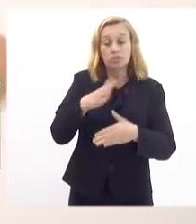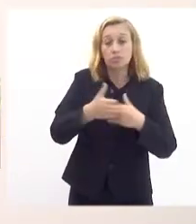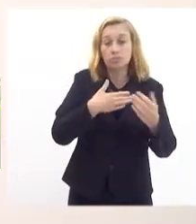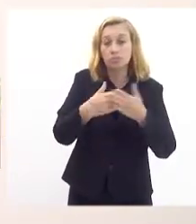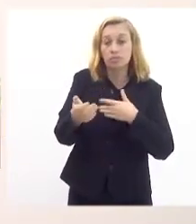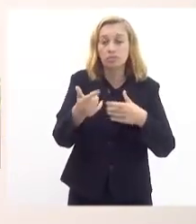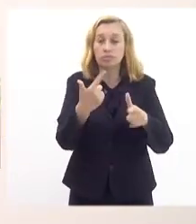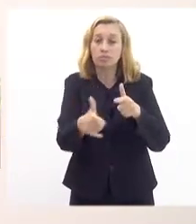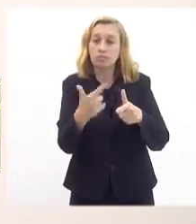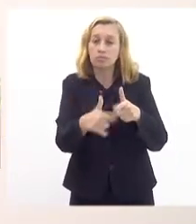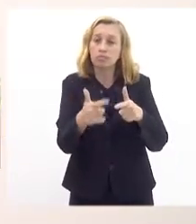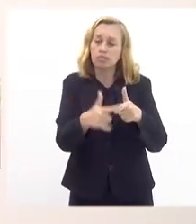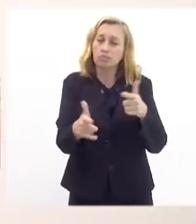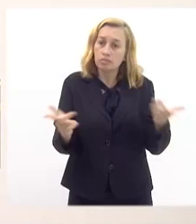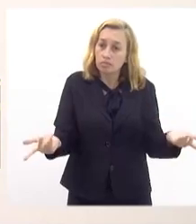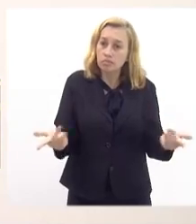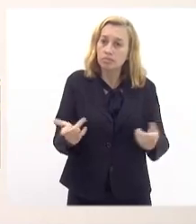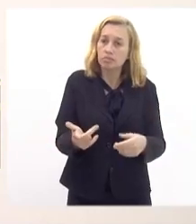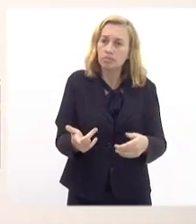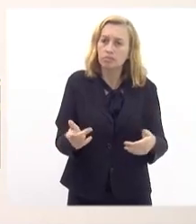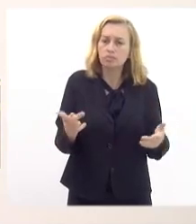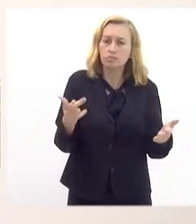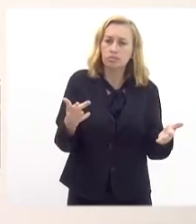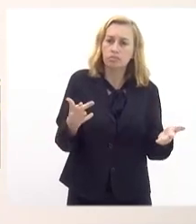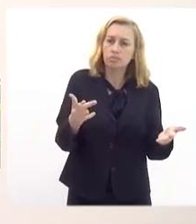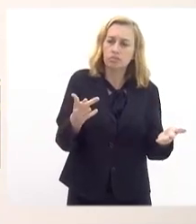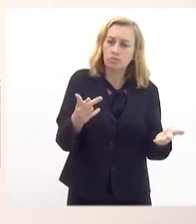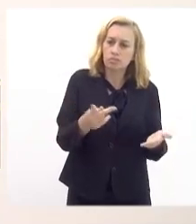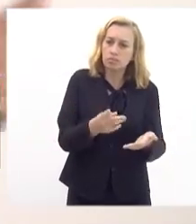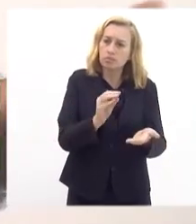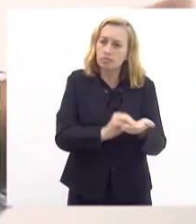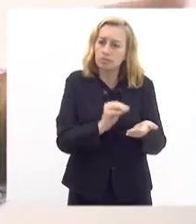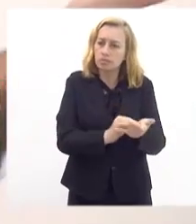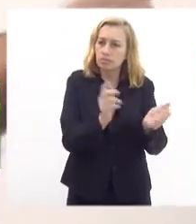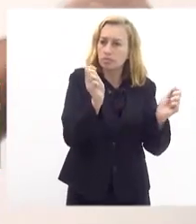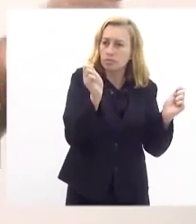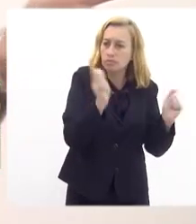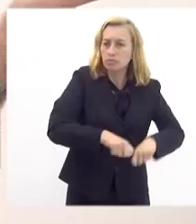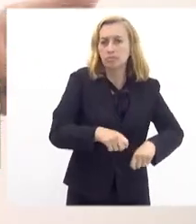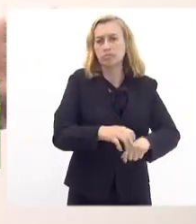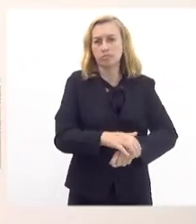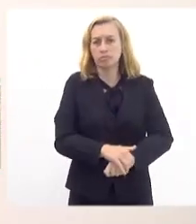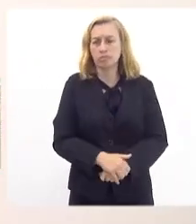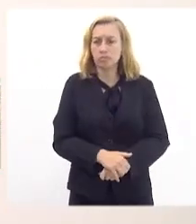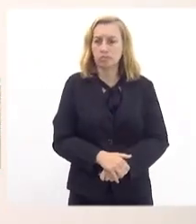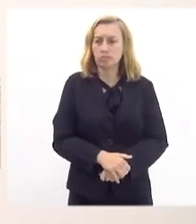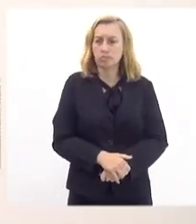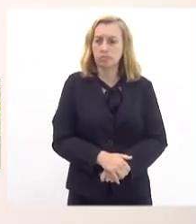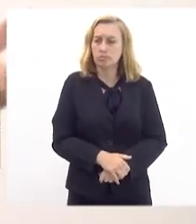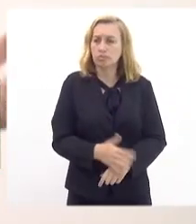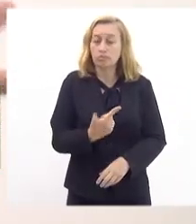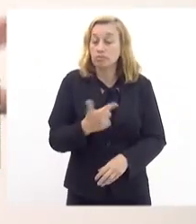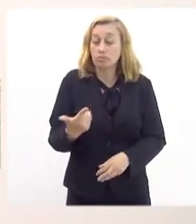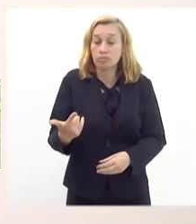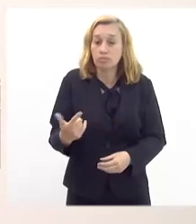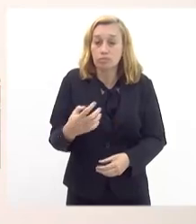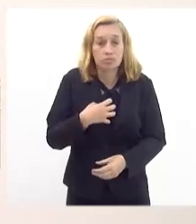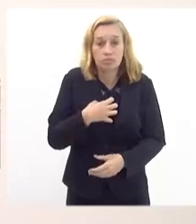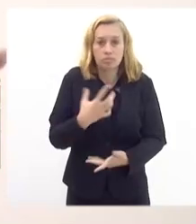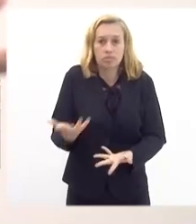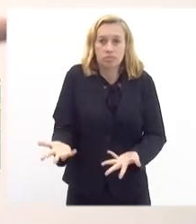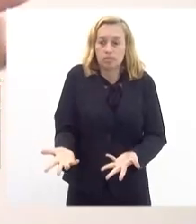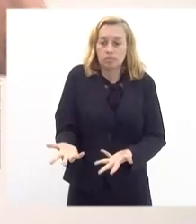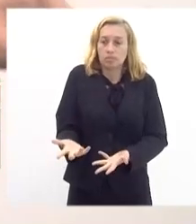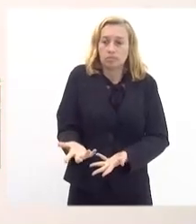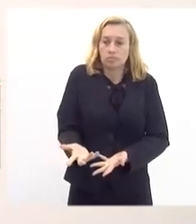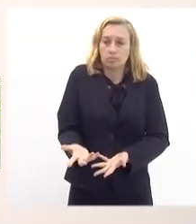problema que de corda incompetência da própria evento fortuito e sim e não faz sentido Não